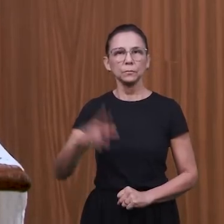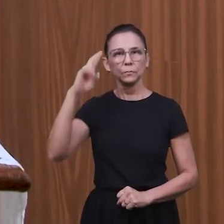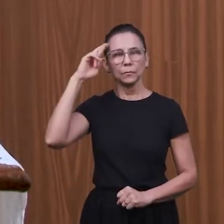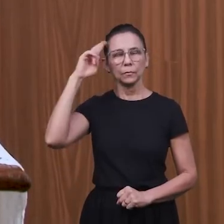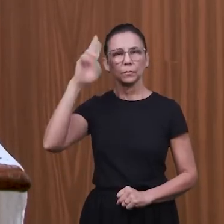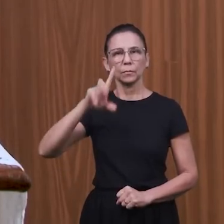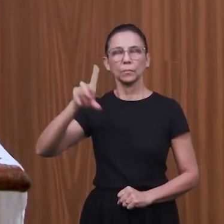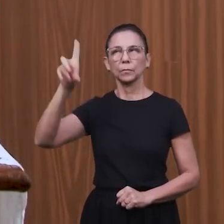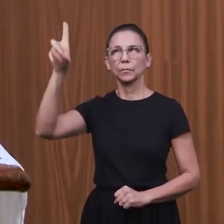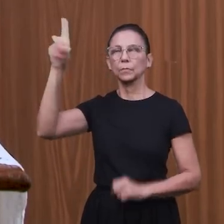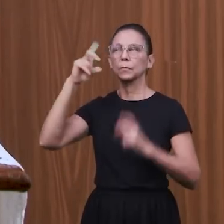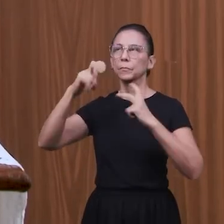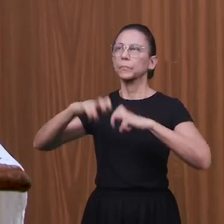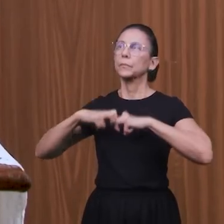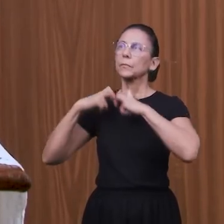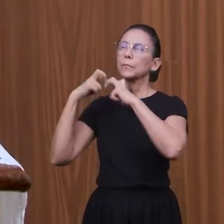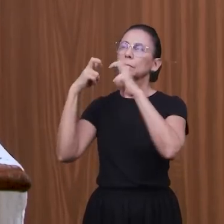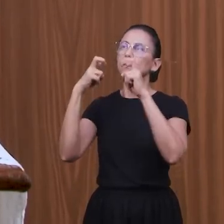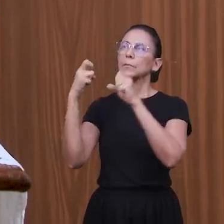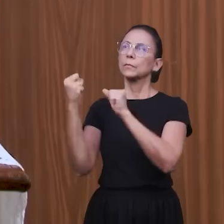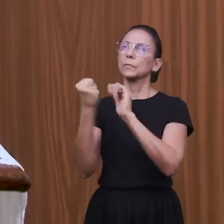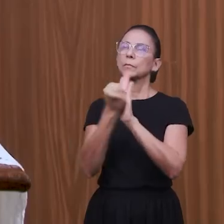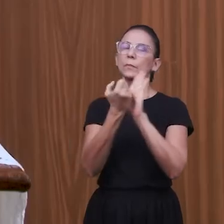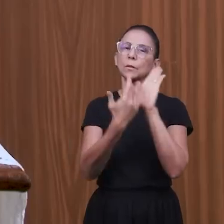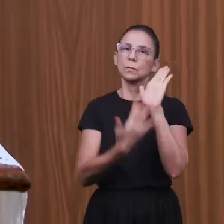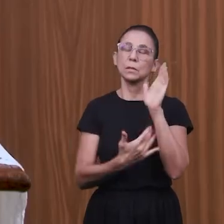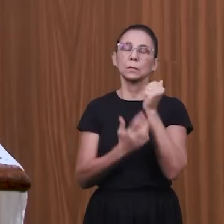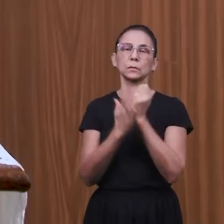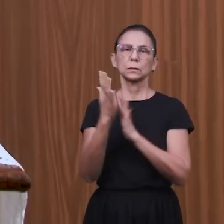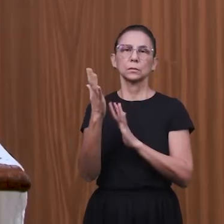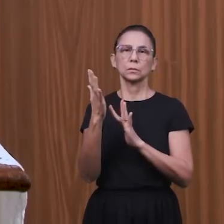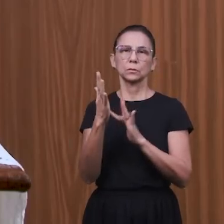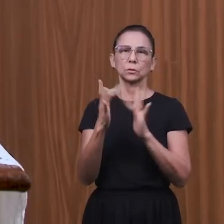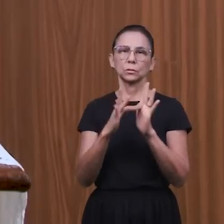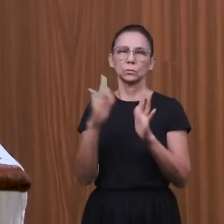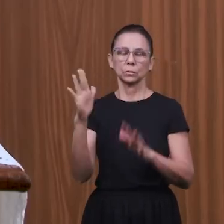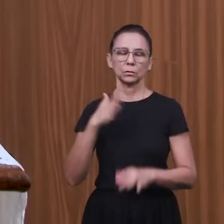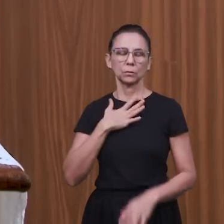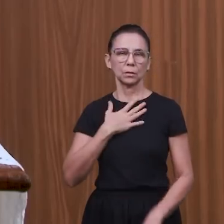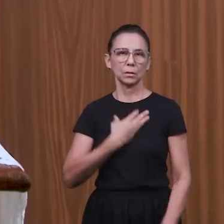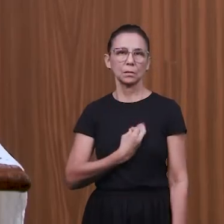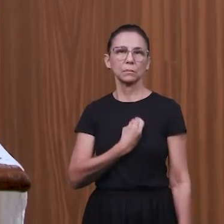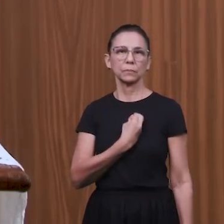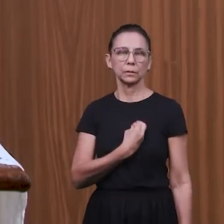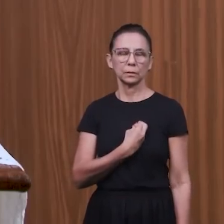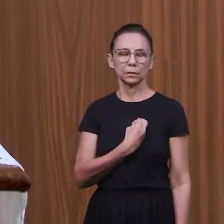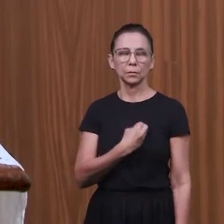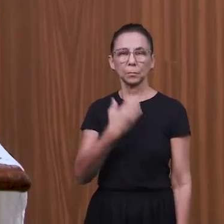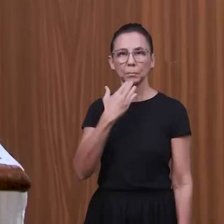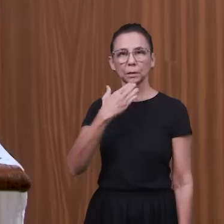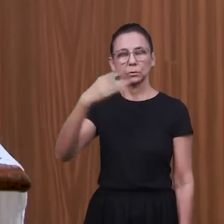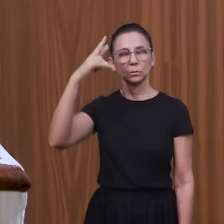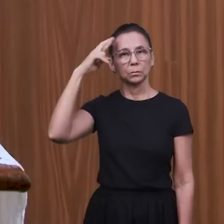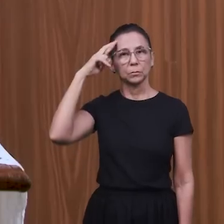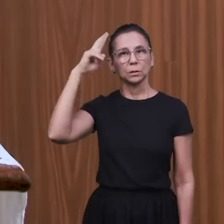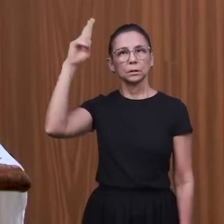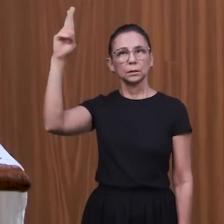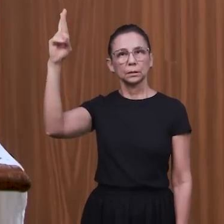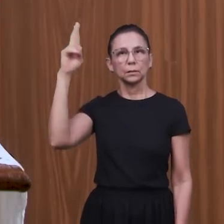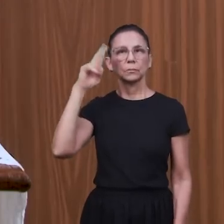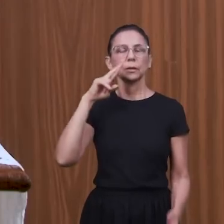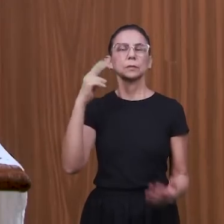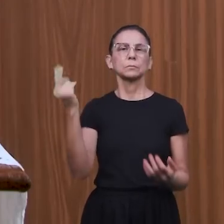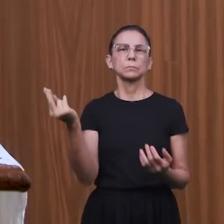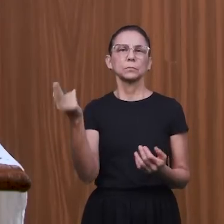Senhor Deus, nós clamamos pelo poder que há no sangue de Jesus sobre a nossa vida nesta hora. Pedimos, Senhor, que Tu possa